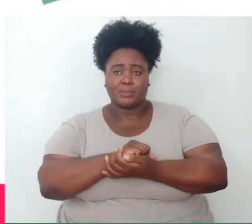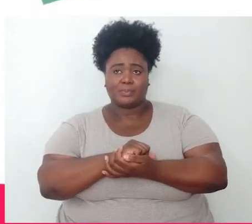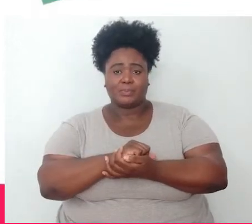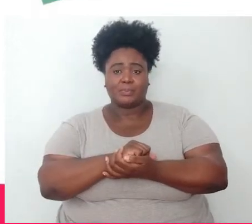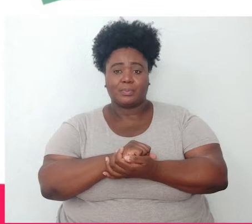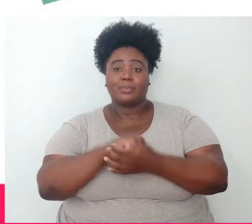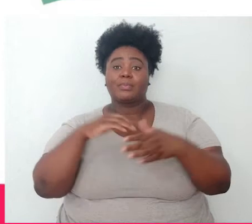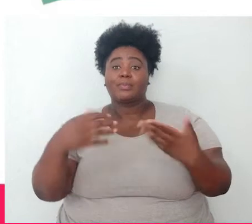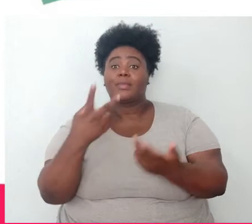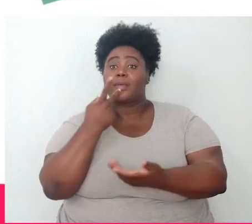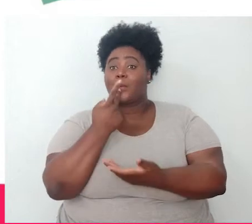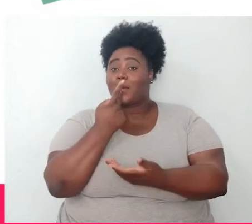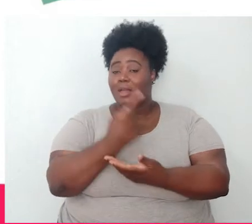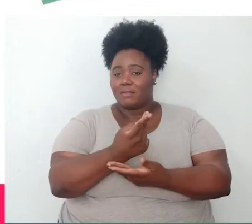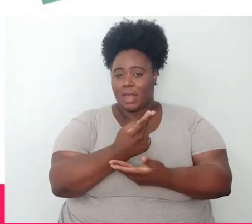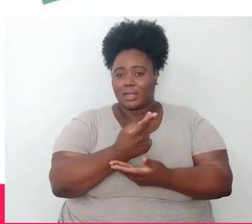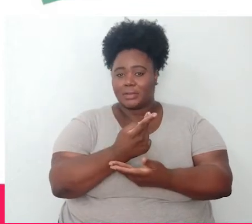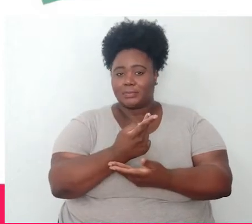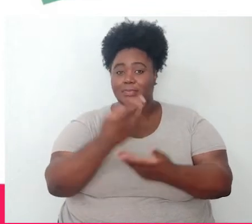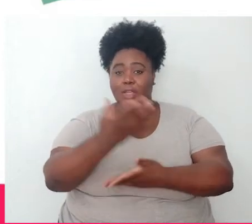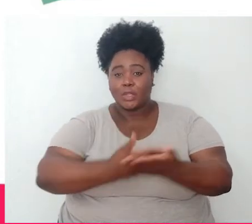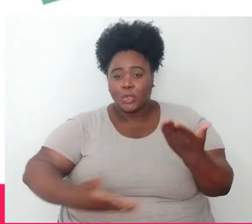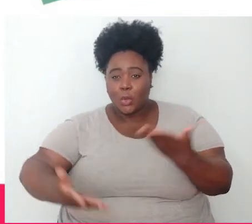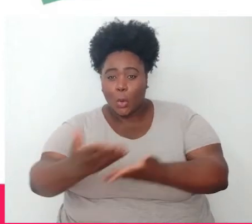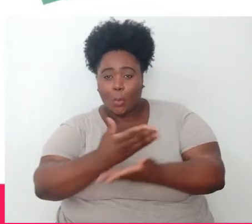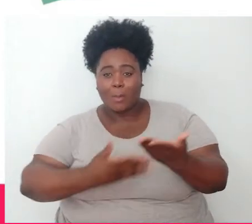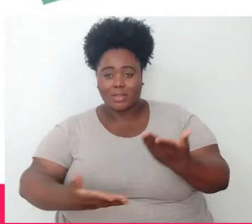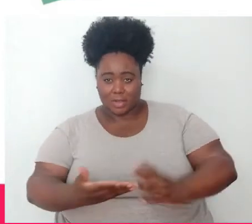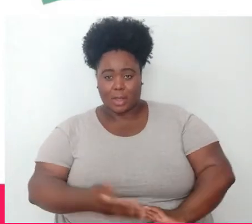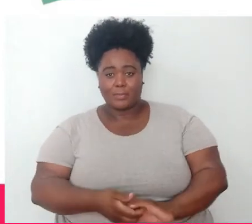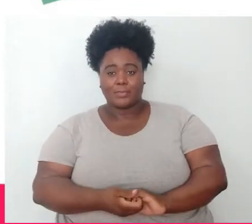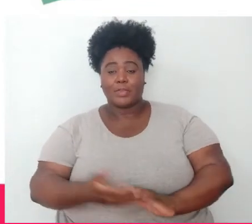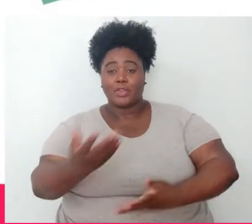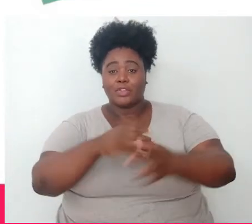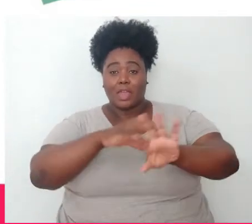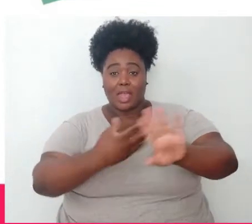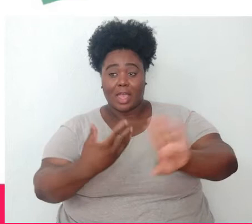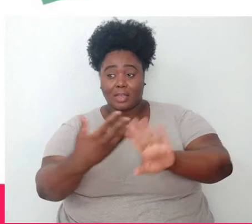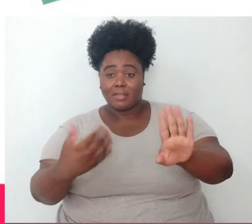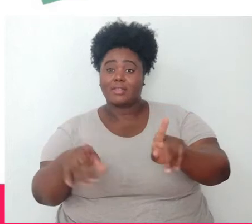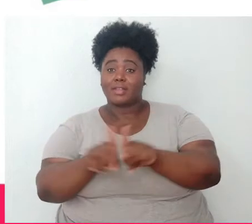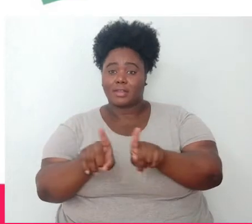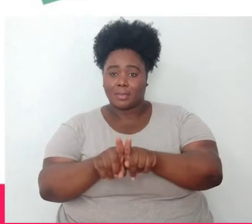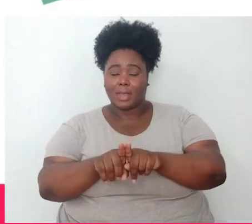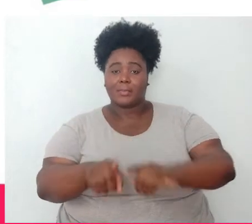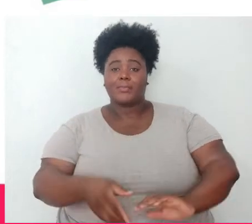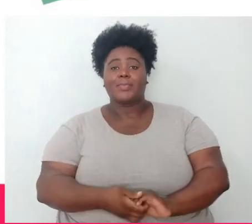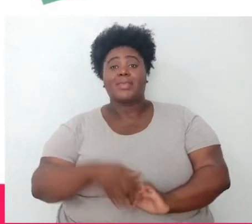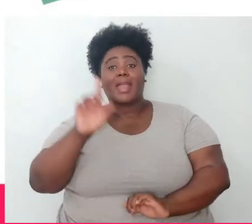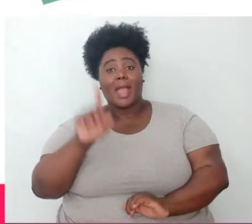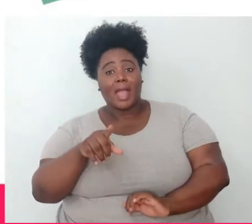um dispositivo de compartimento, de compartimentação disso também